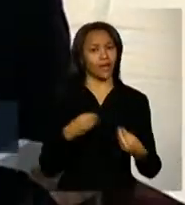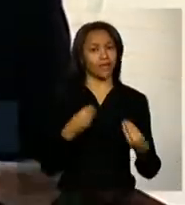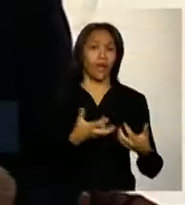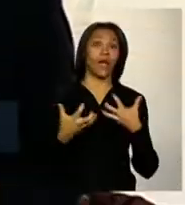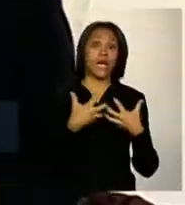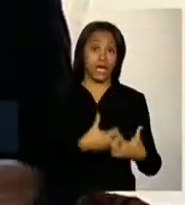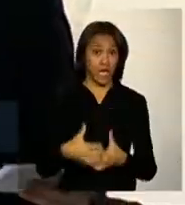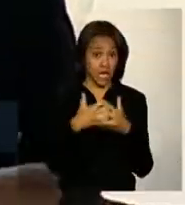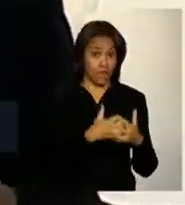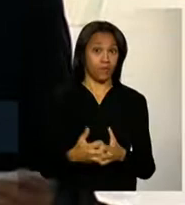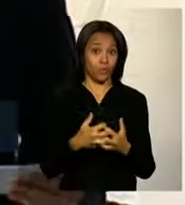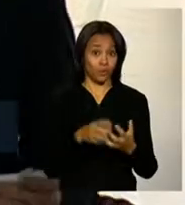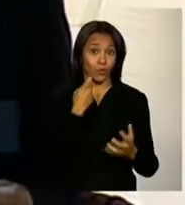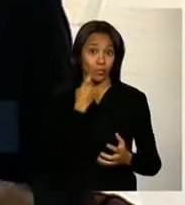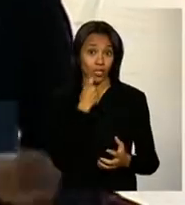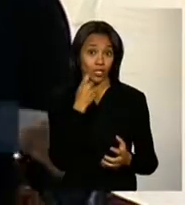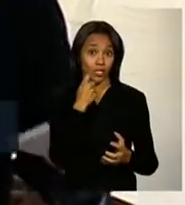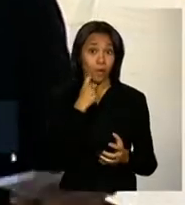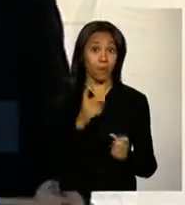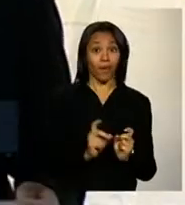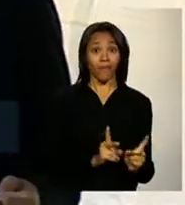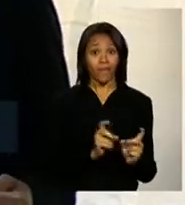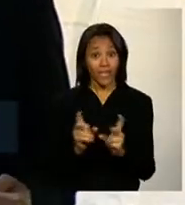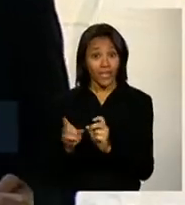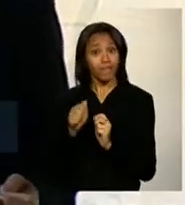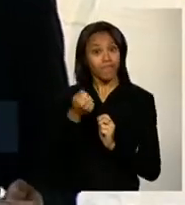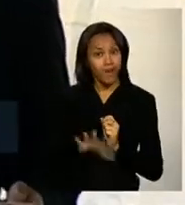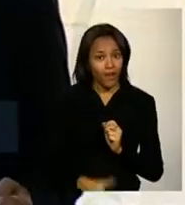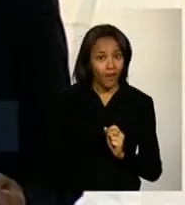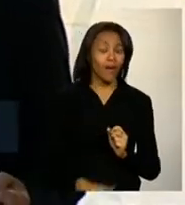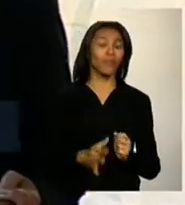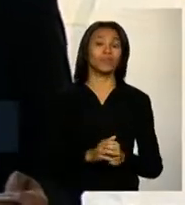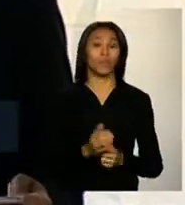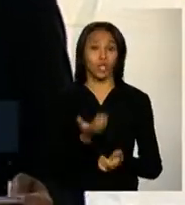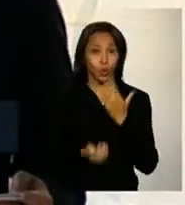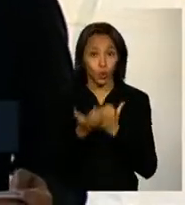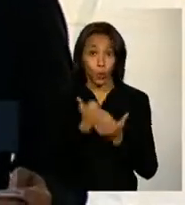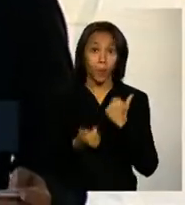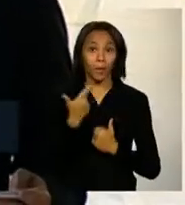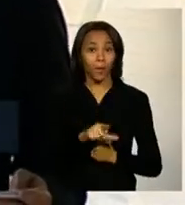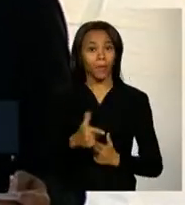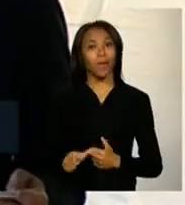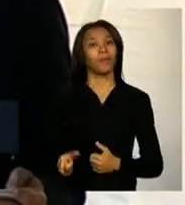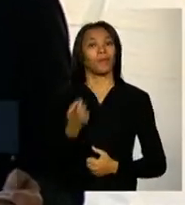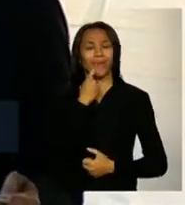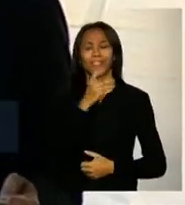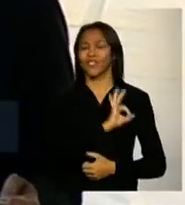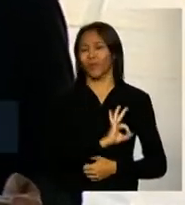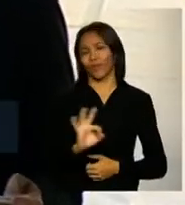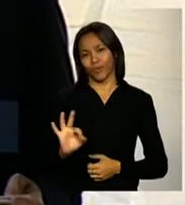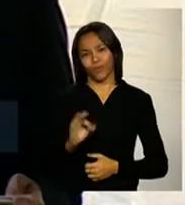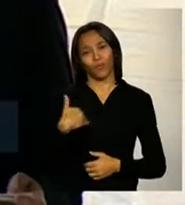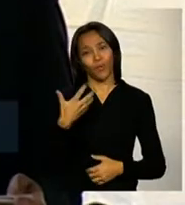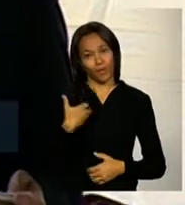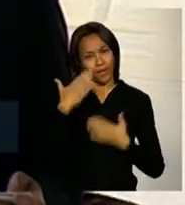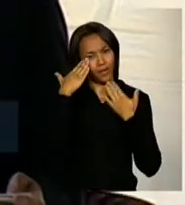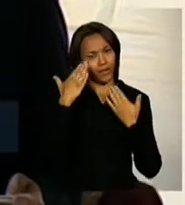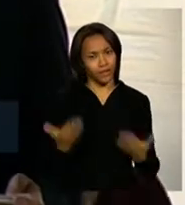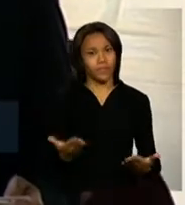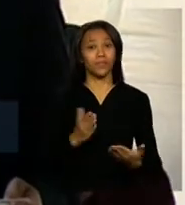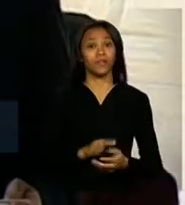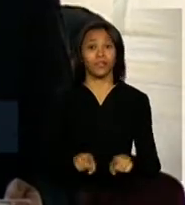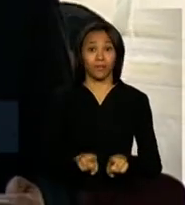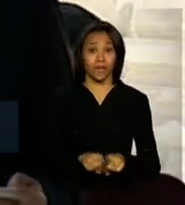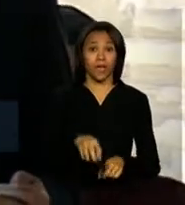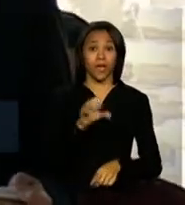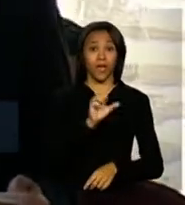para aproximar o produtor do Consumidor preço mais barato maior consumo Isso é ótimo para nós Quero agradecer o Cid Moreira